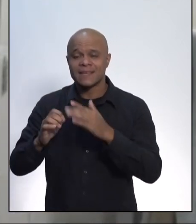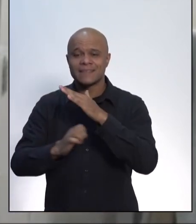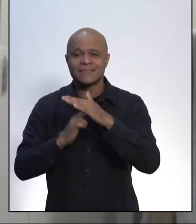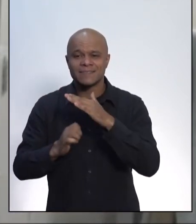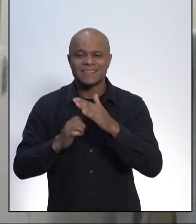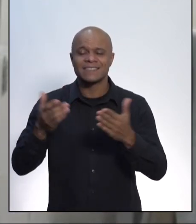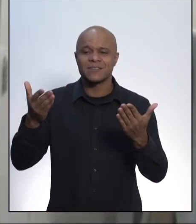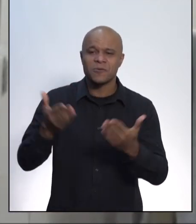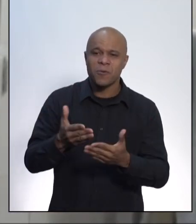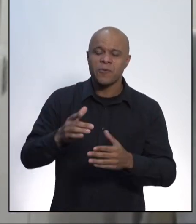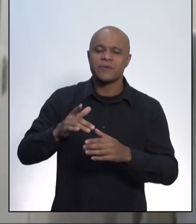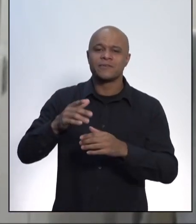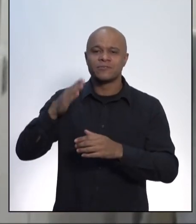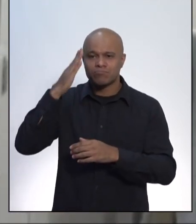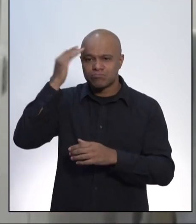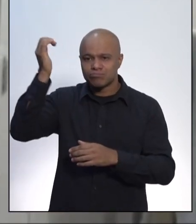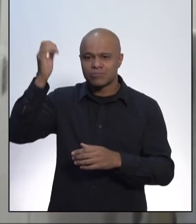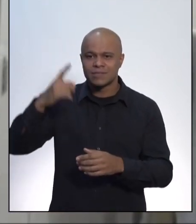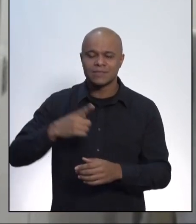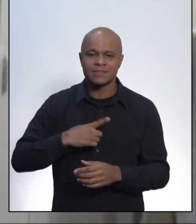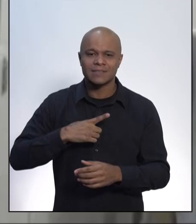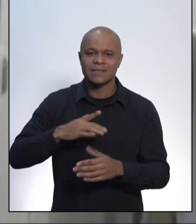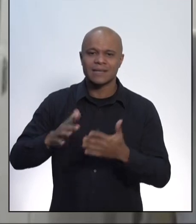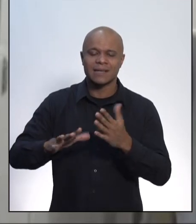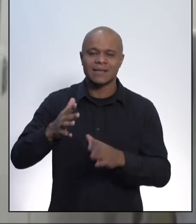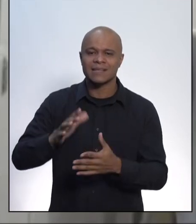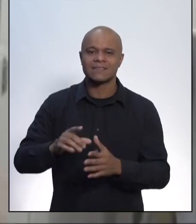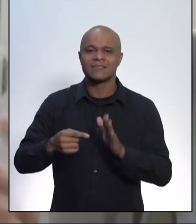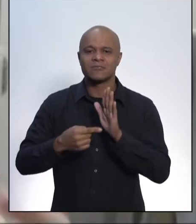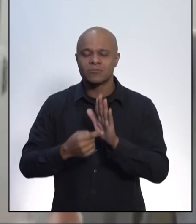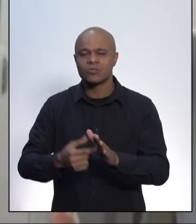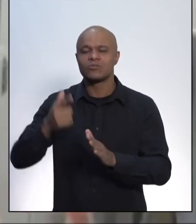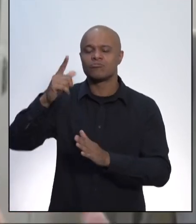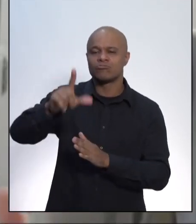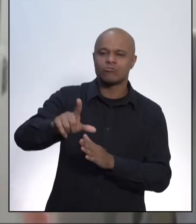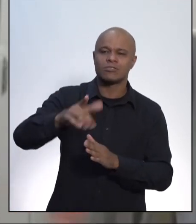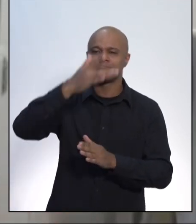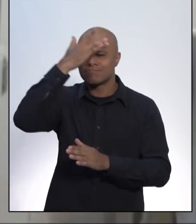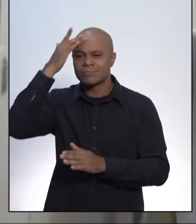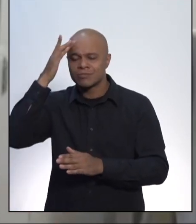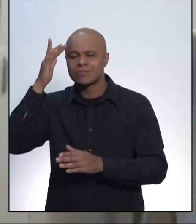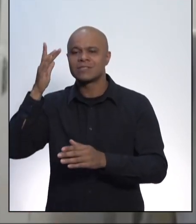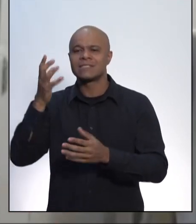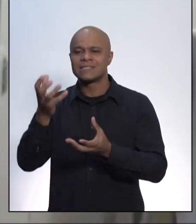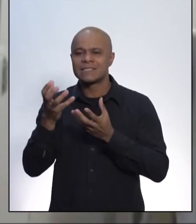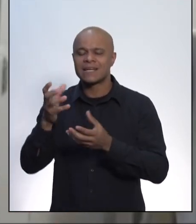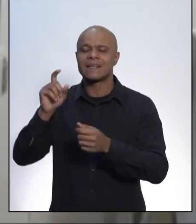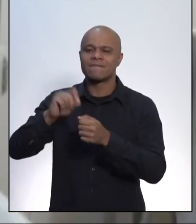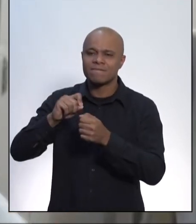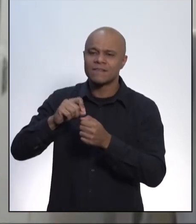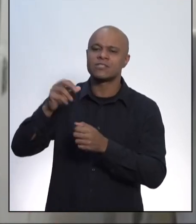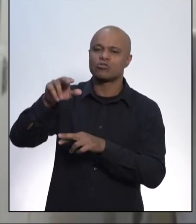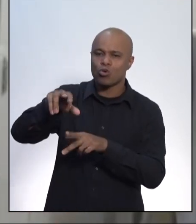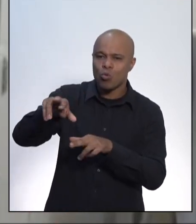são referenciais de sucesso acabam estimulando que outras pessoas criem o mesmo modelo daquela empresa, né? Ou